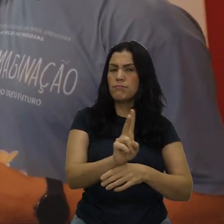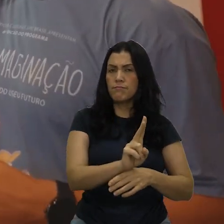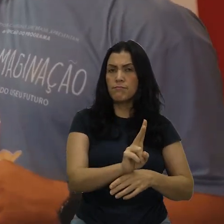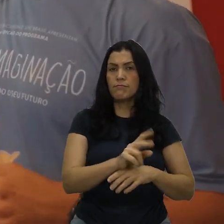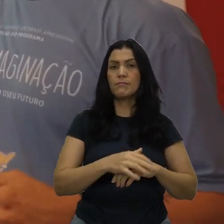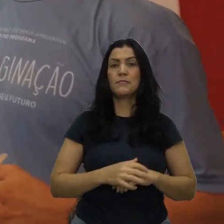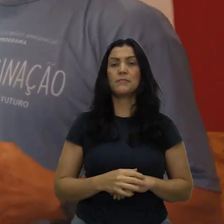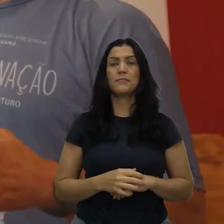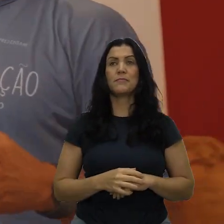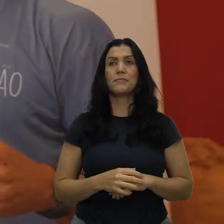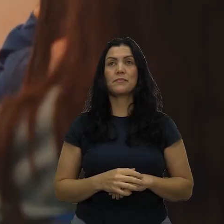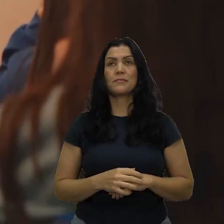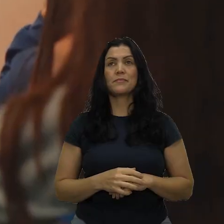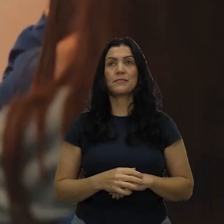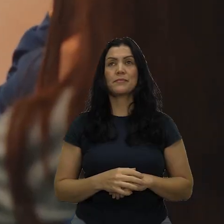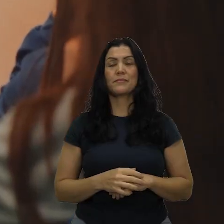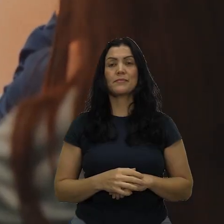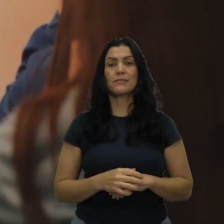para monitoria.